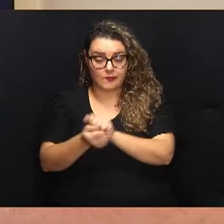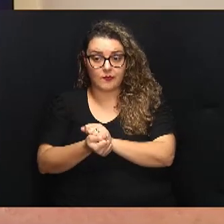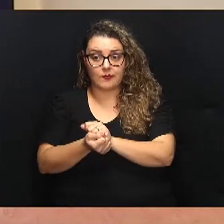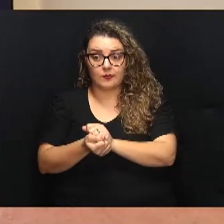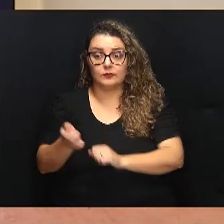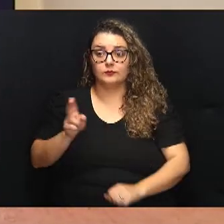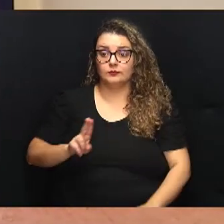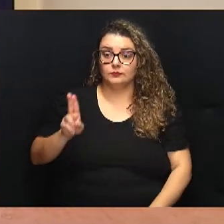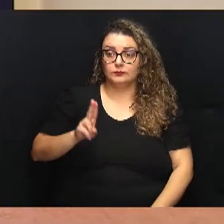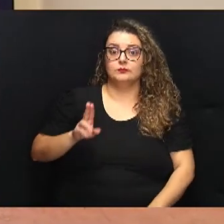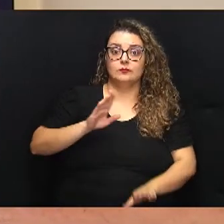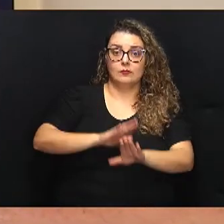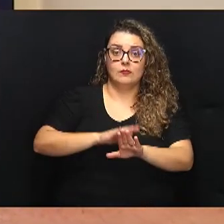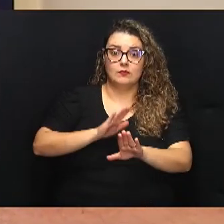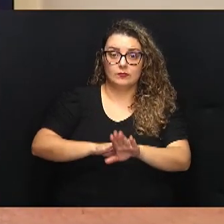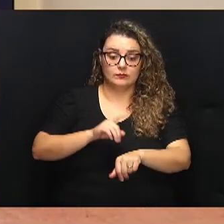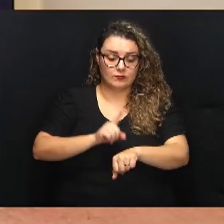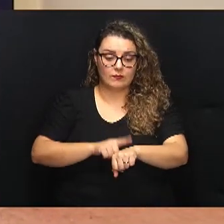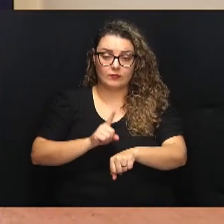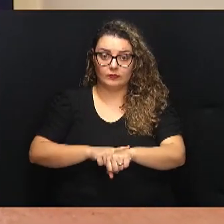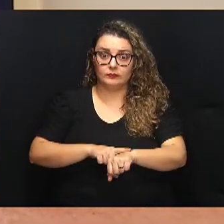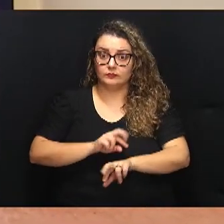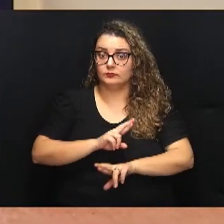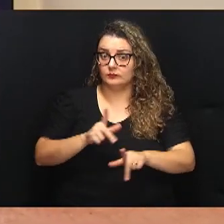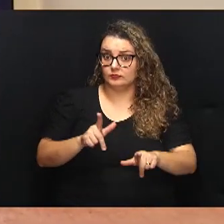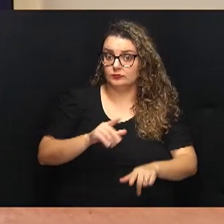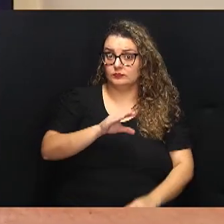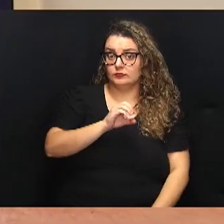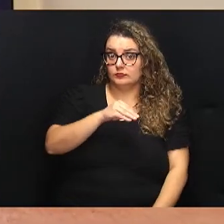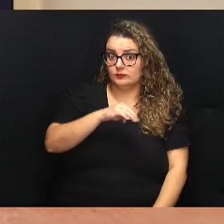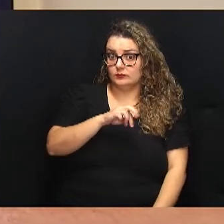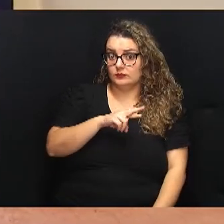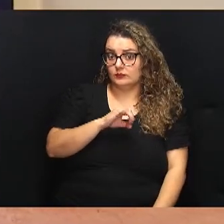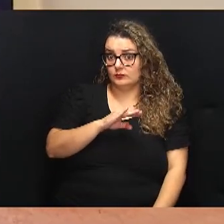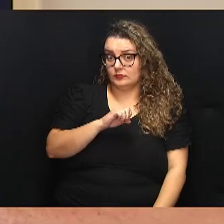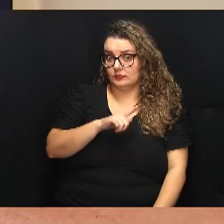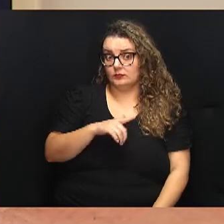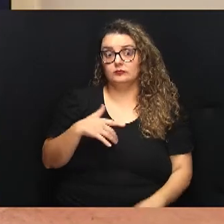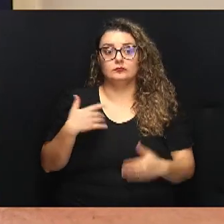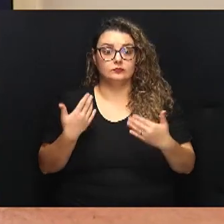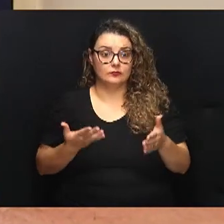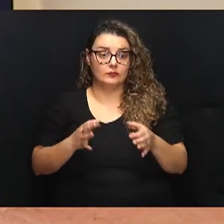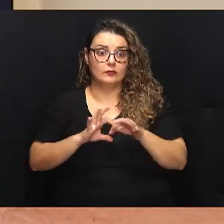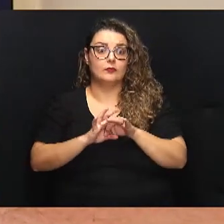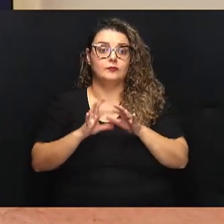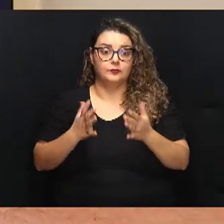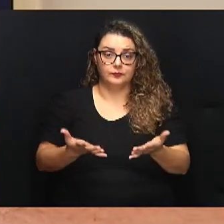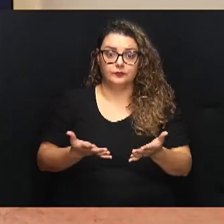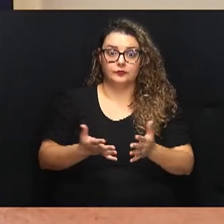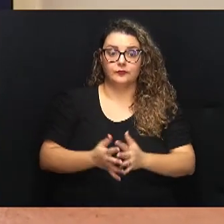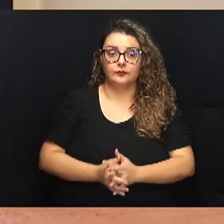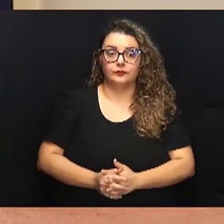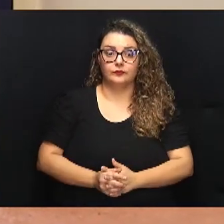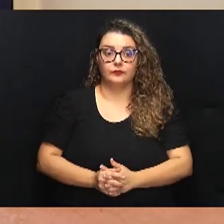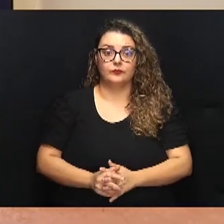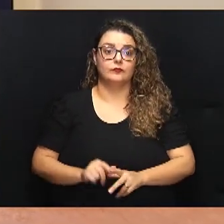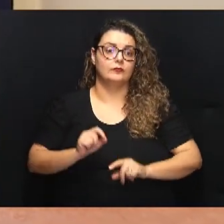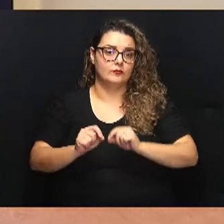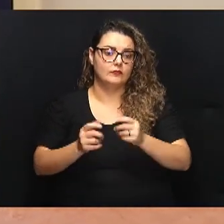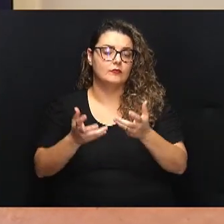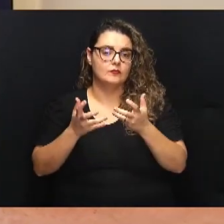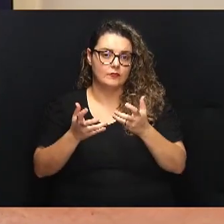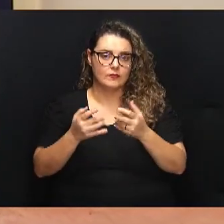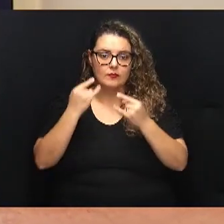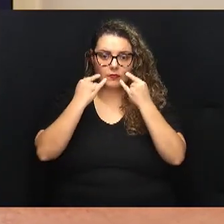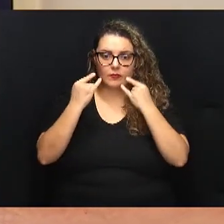uso das atividades em horários fora do horário comercial. Então, ele permite que Quem tiver interesse, o